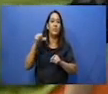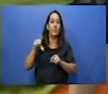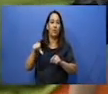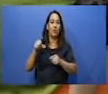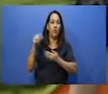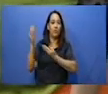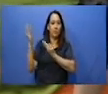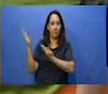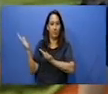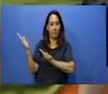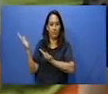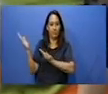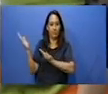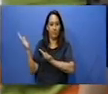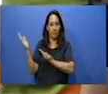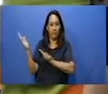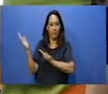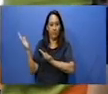No